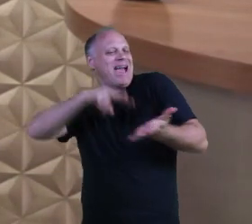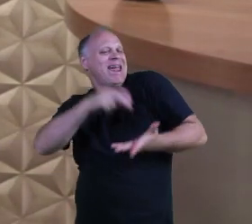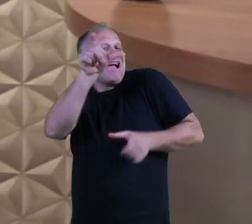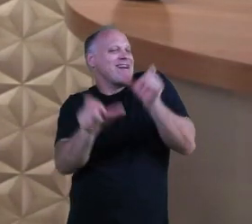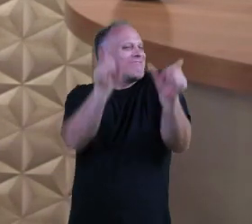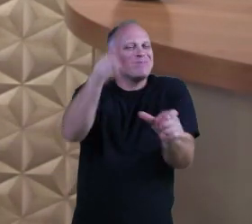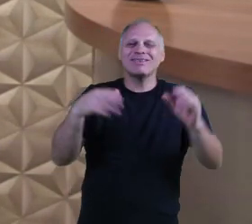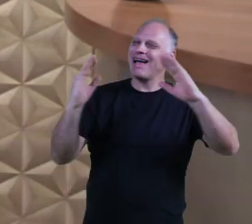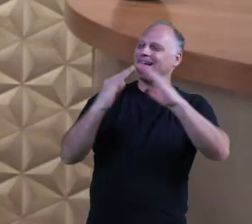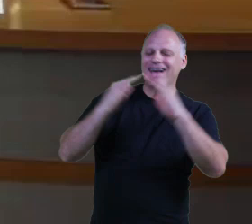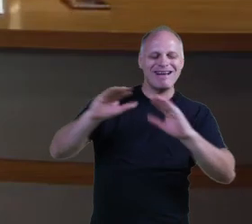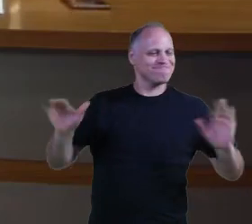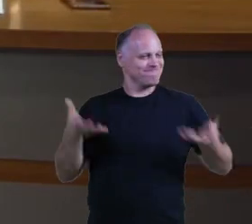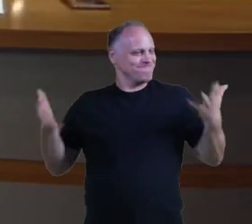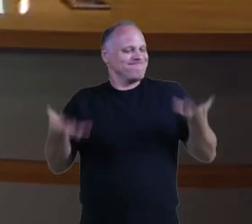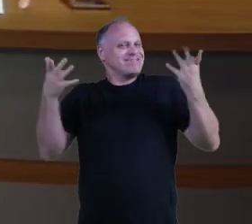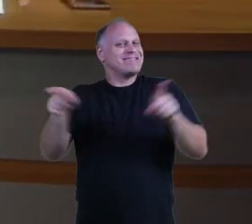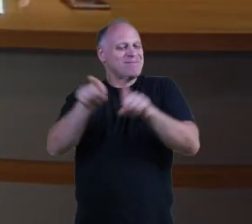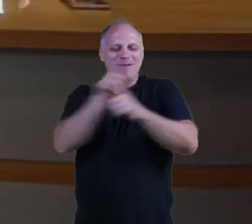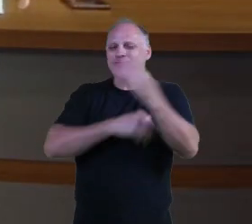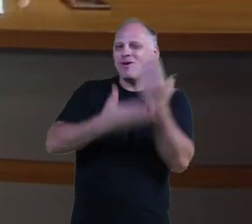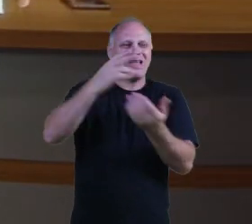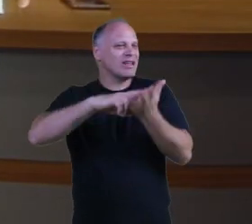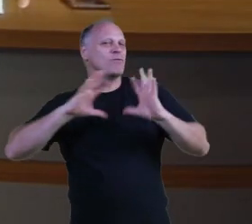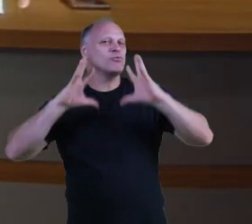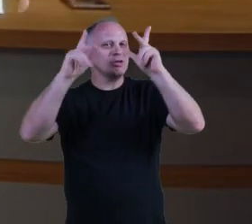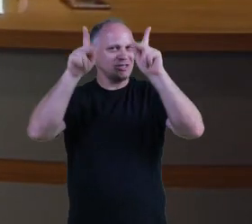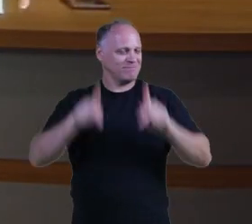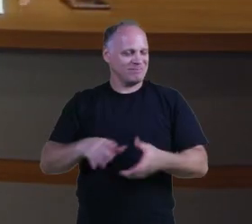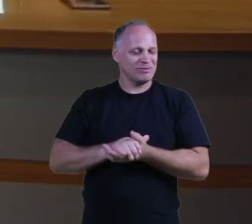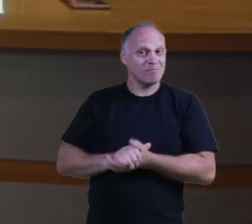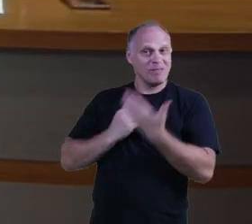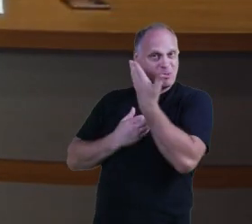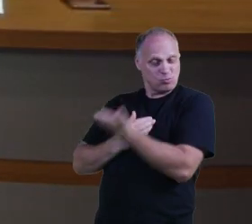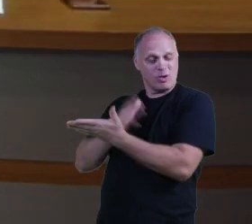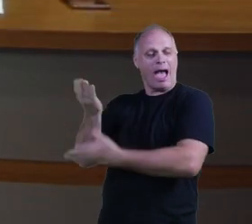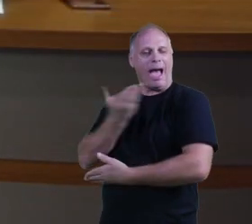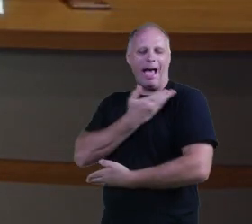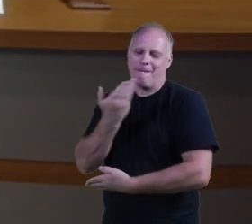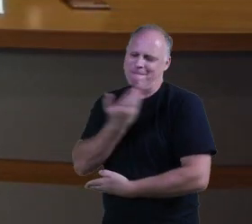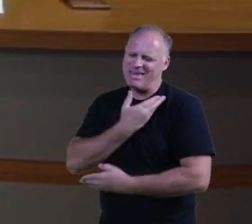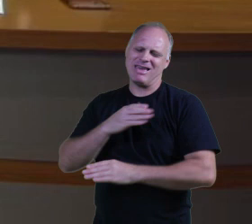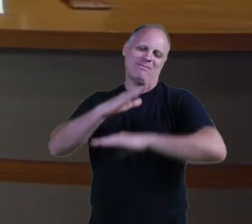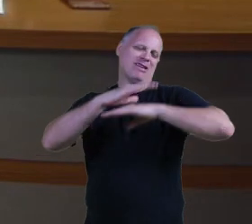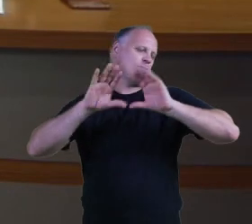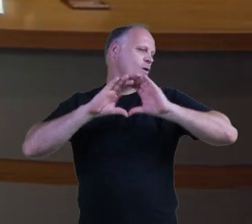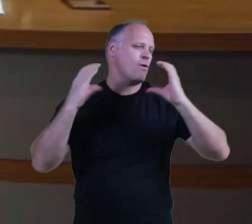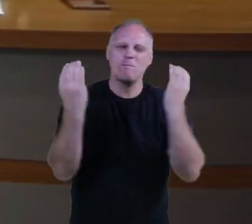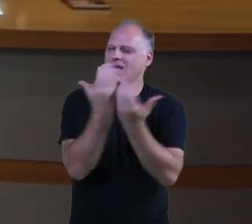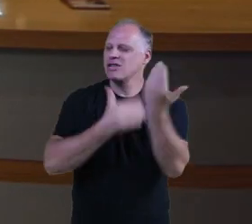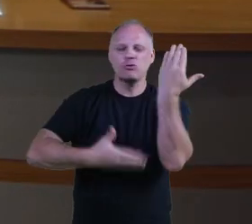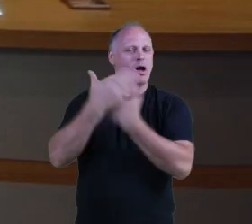alegra tantas pessoas, né, em casa e traz alegria para o pessoal. Giovanni, tu que é um cara amigo, muito querido